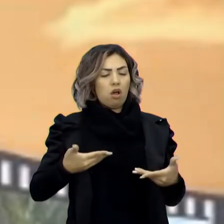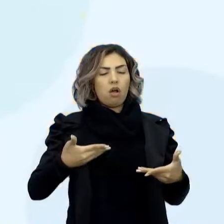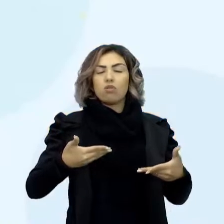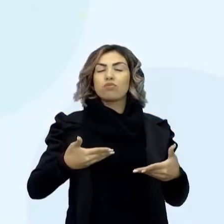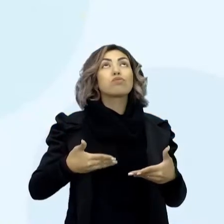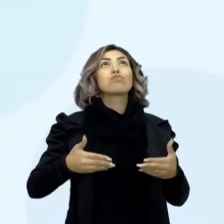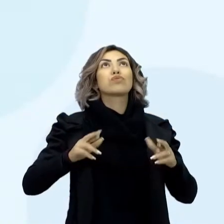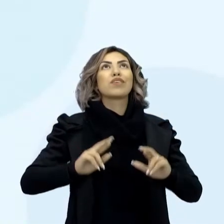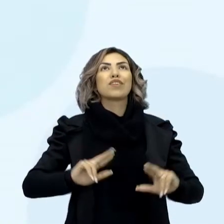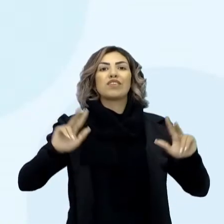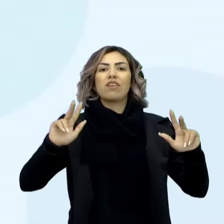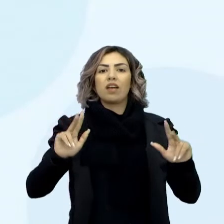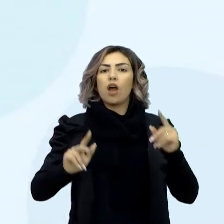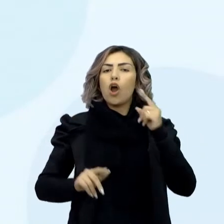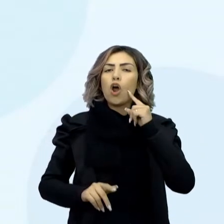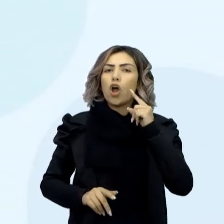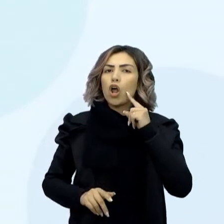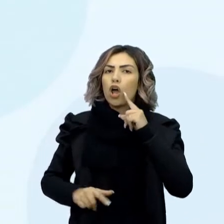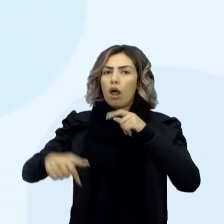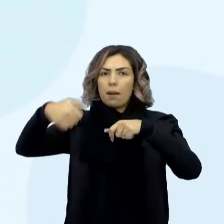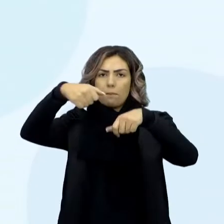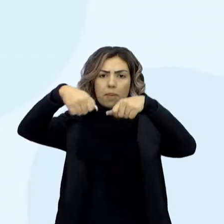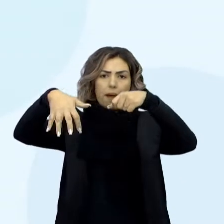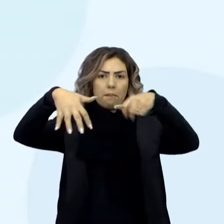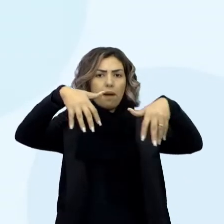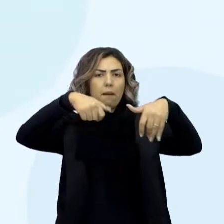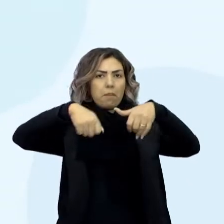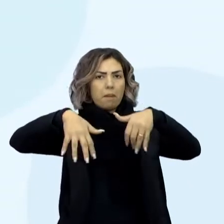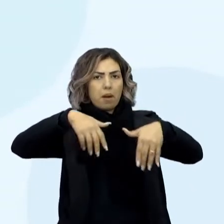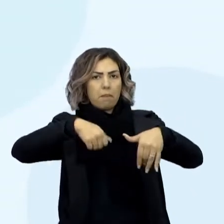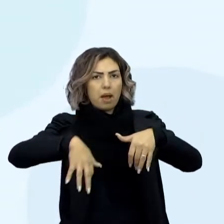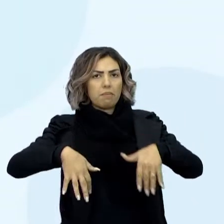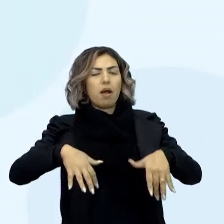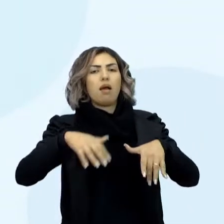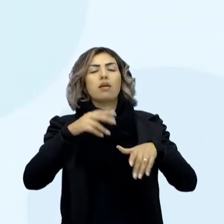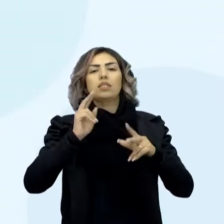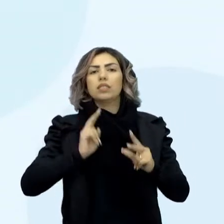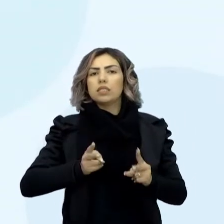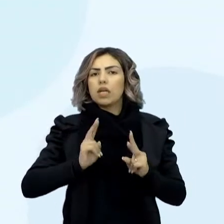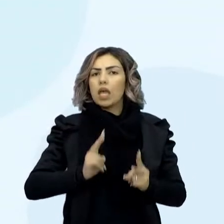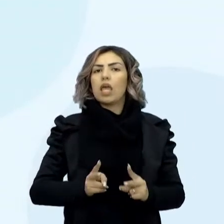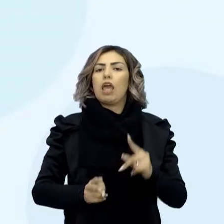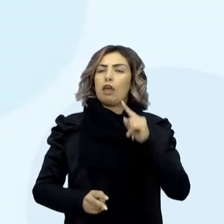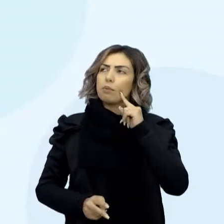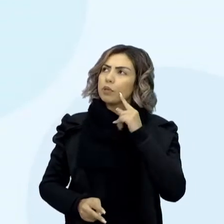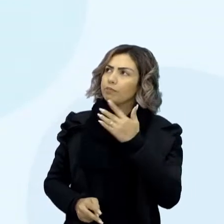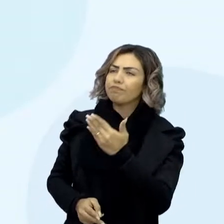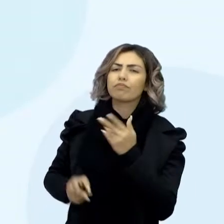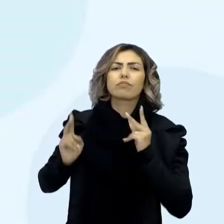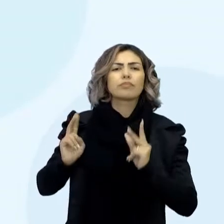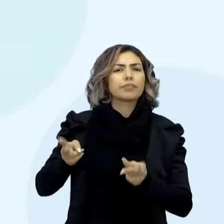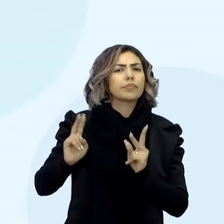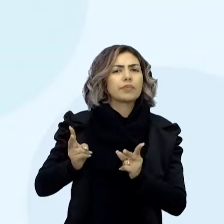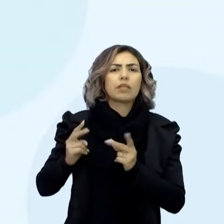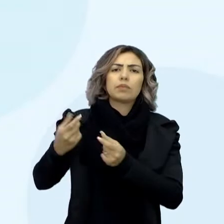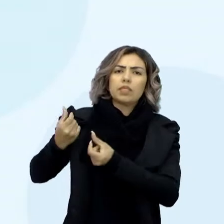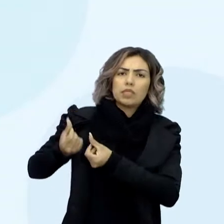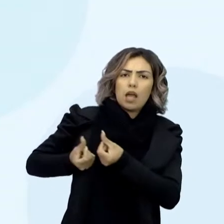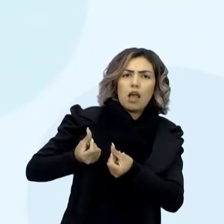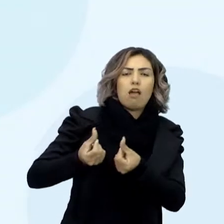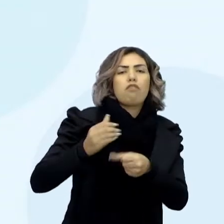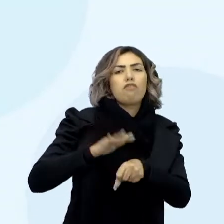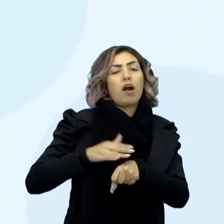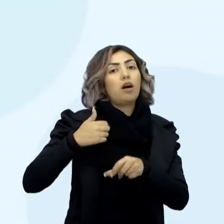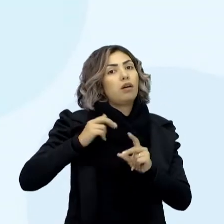tela para vocês o nosso mapa mental que a gente sempre revisa, que a gente vem construindo ao longo de todo o semestre, que eu sempre dou a dica.